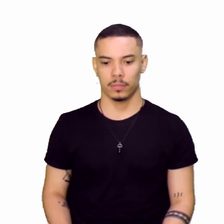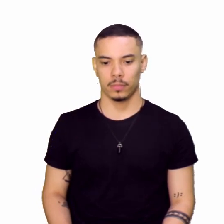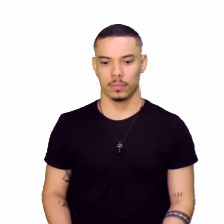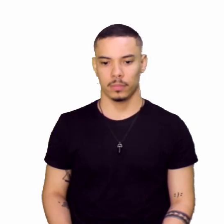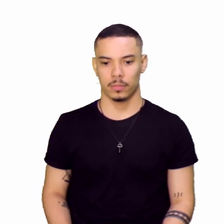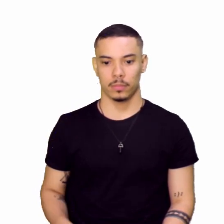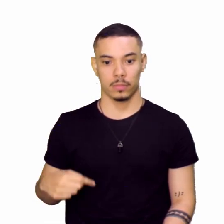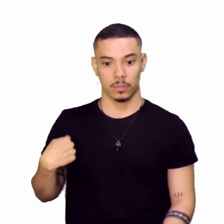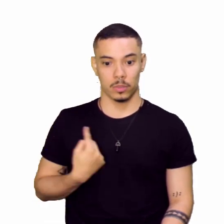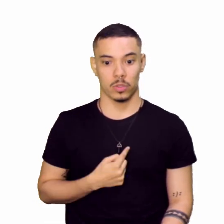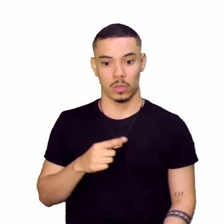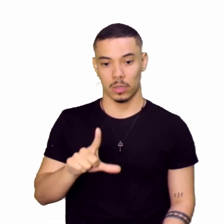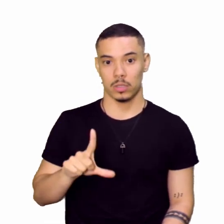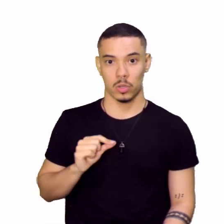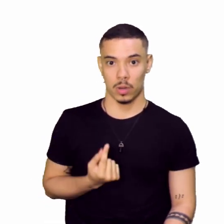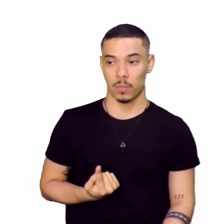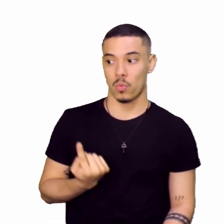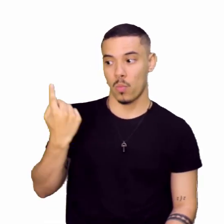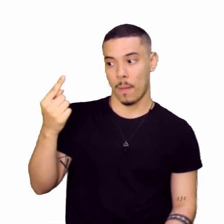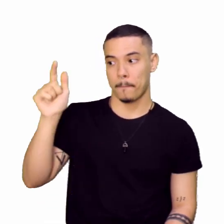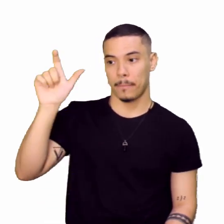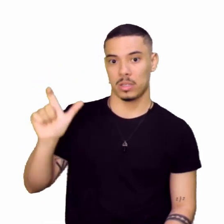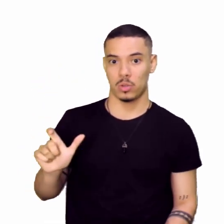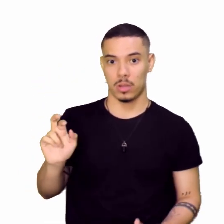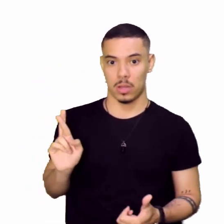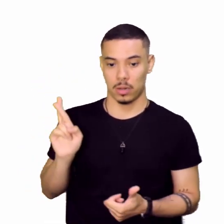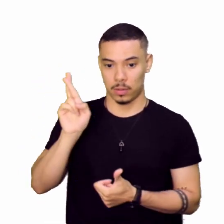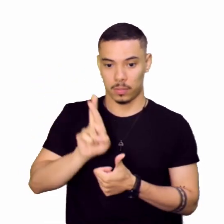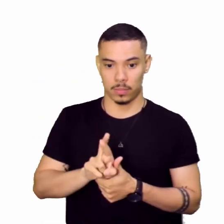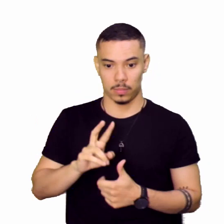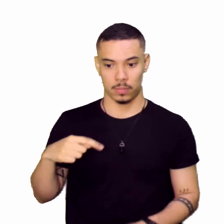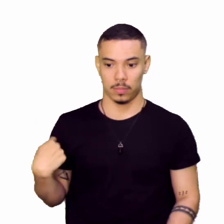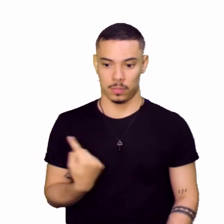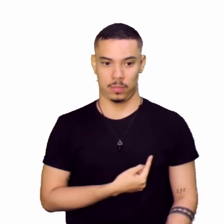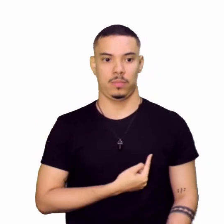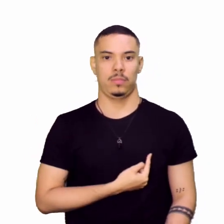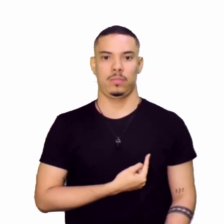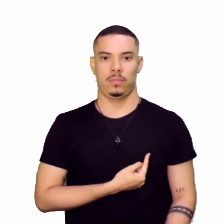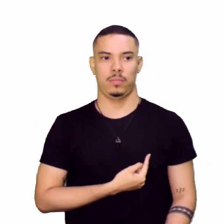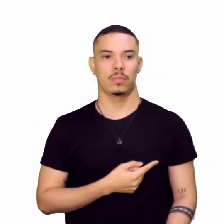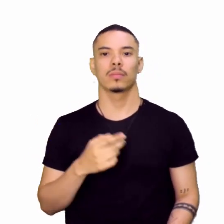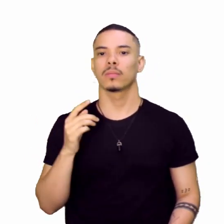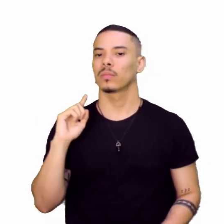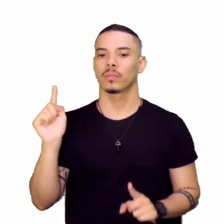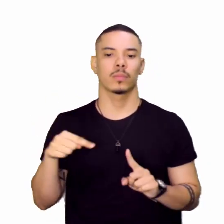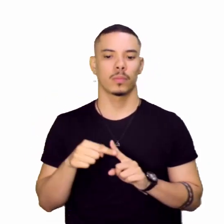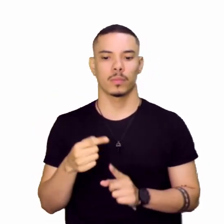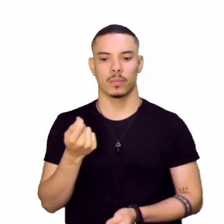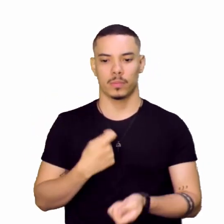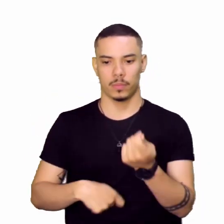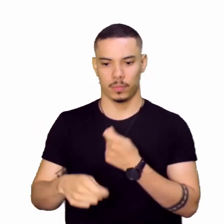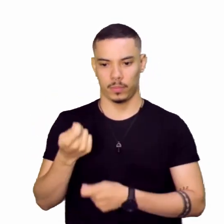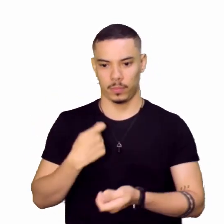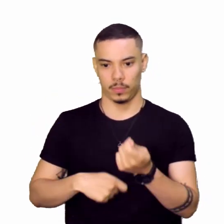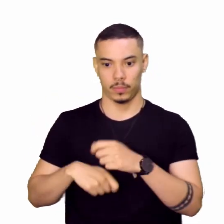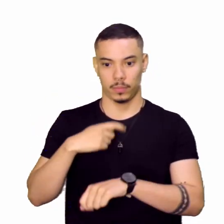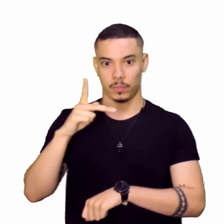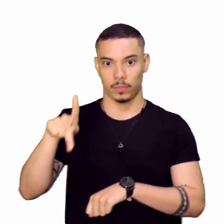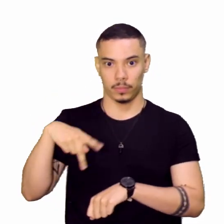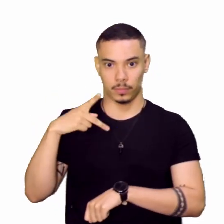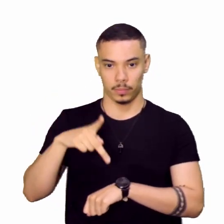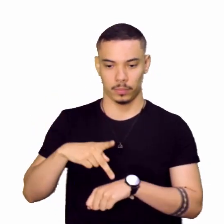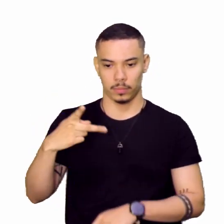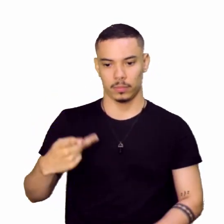escolhemos um representante para administrar o país que é o